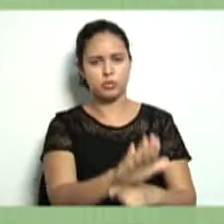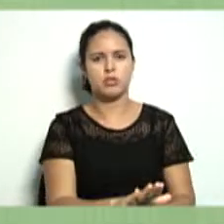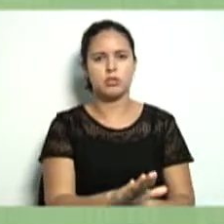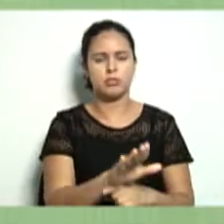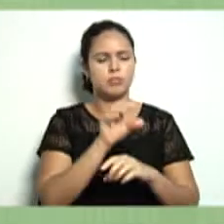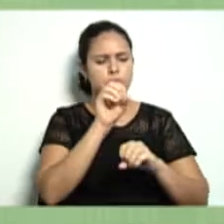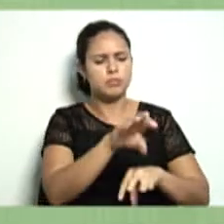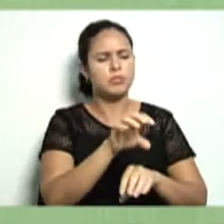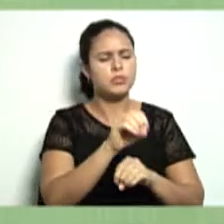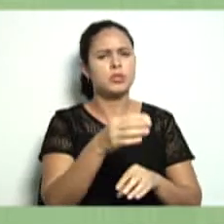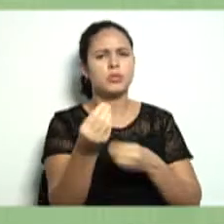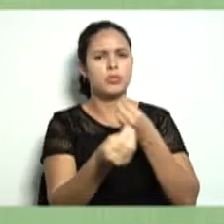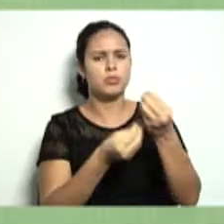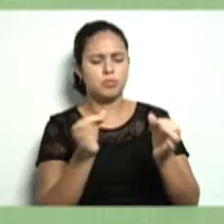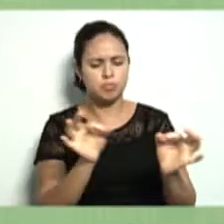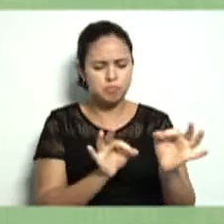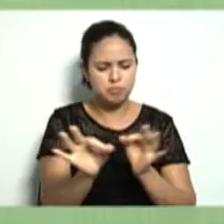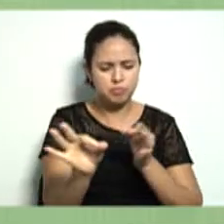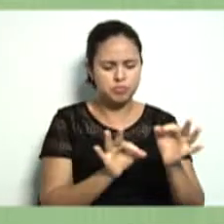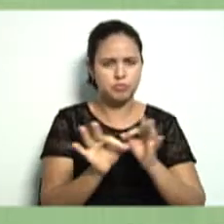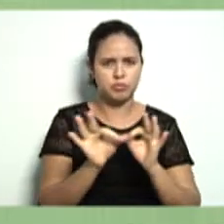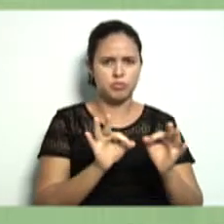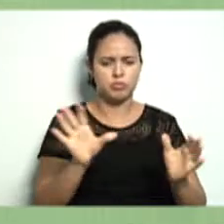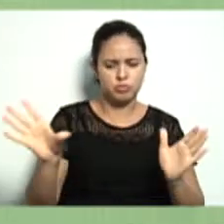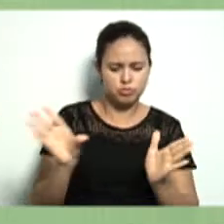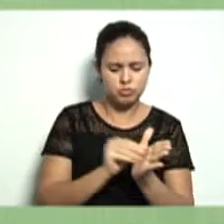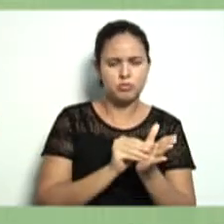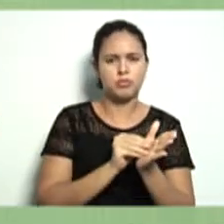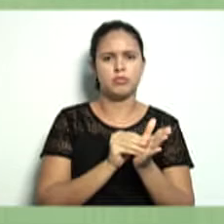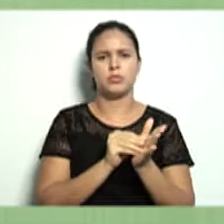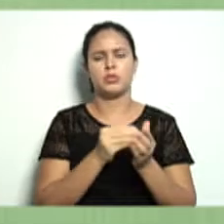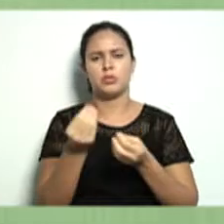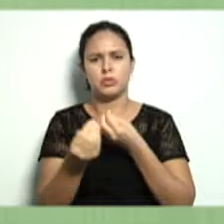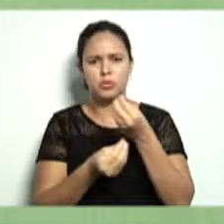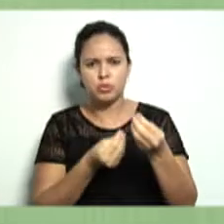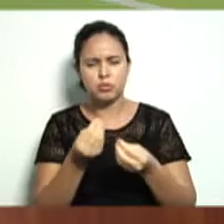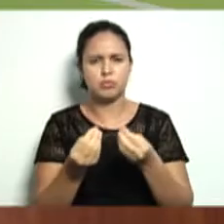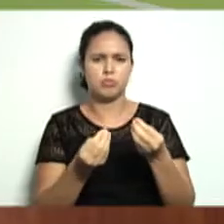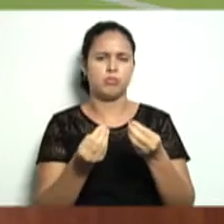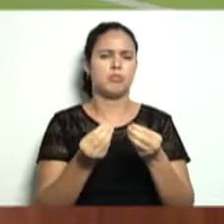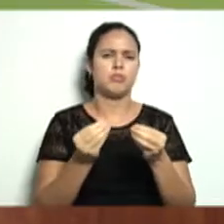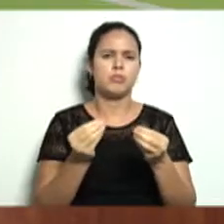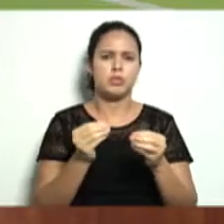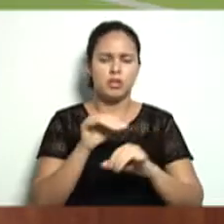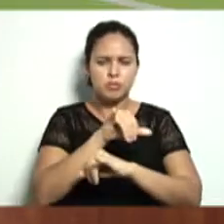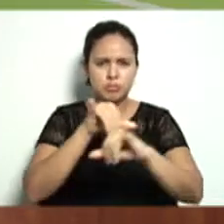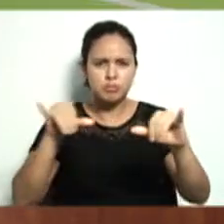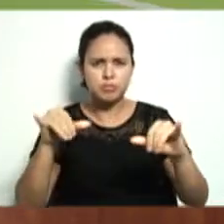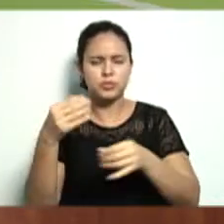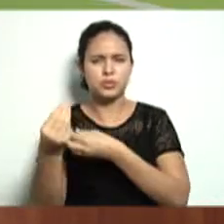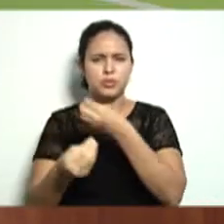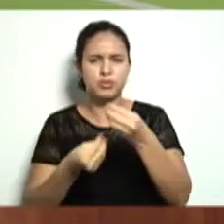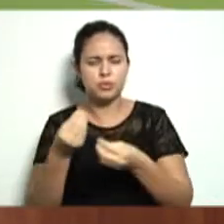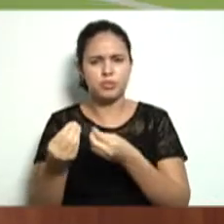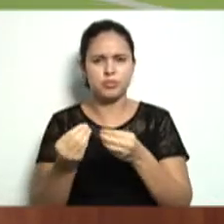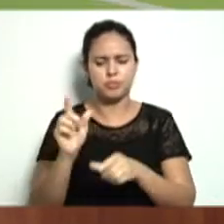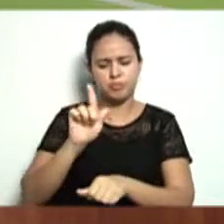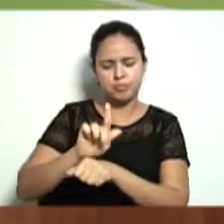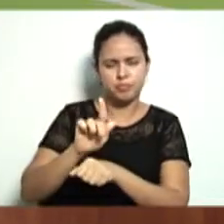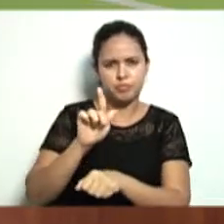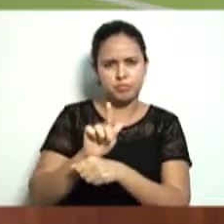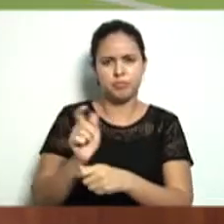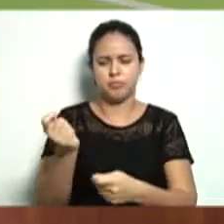ensine como organizar, como registrar, como fazer o marketing, como fazer a contabilidade, como fazer a